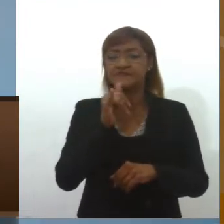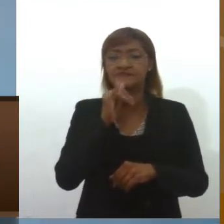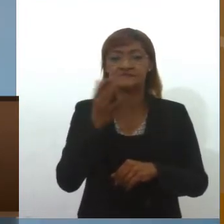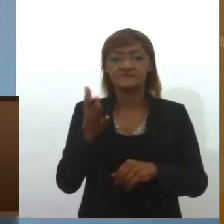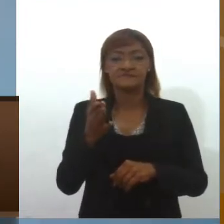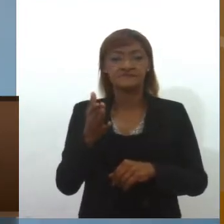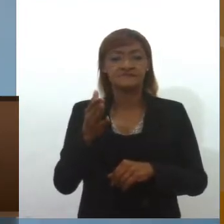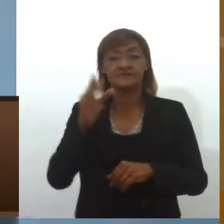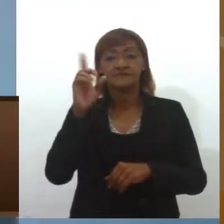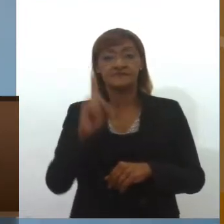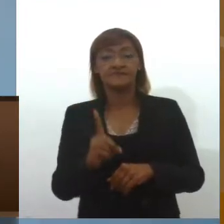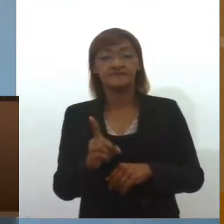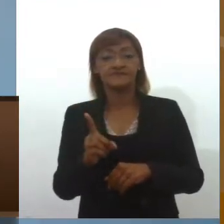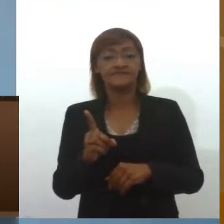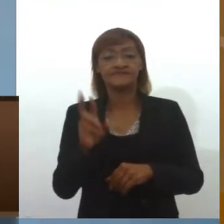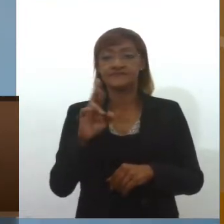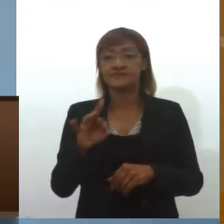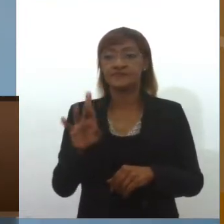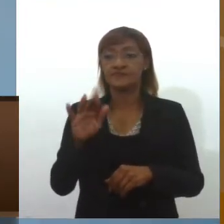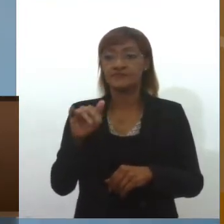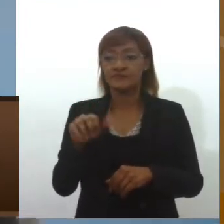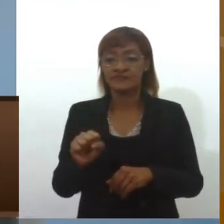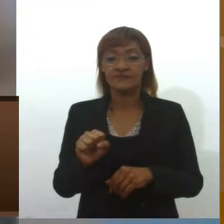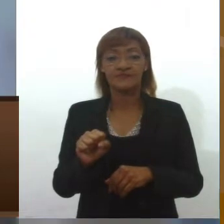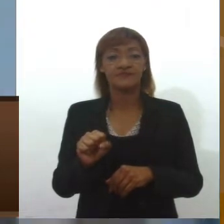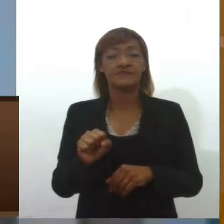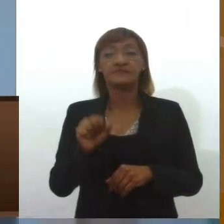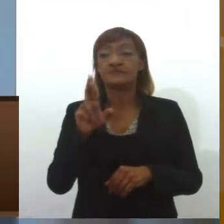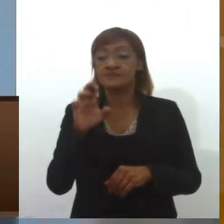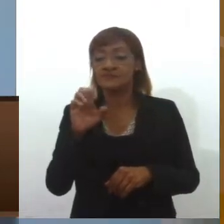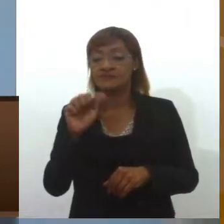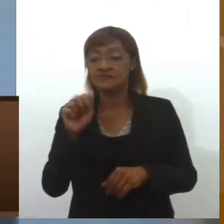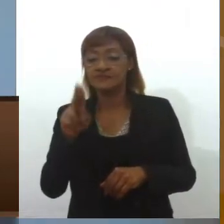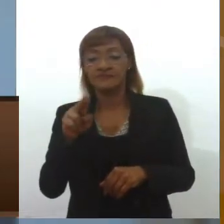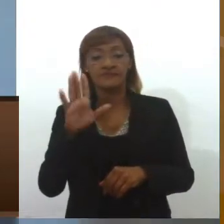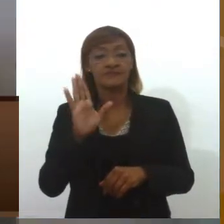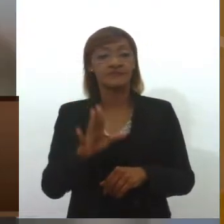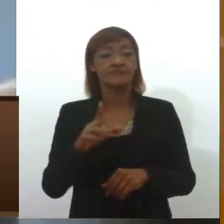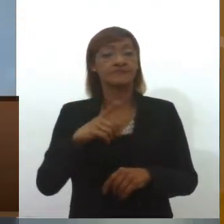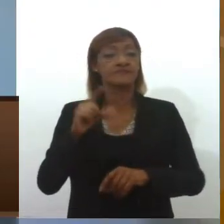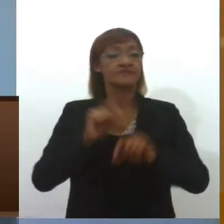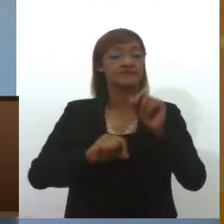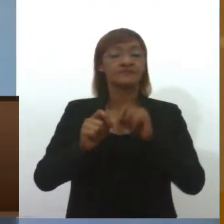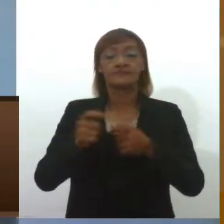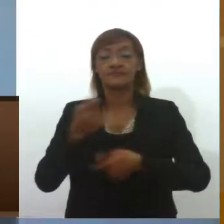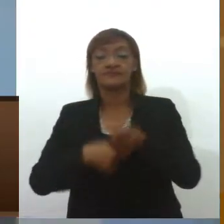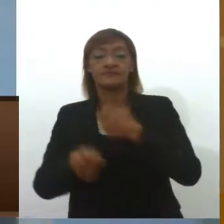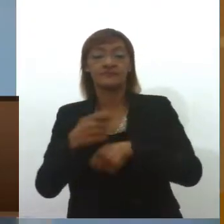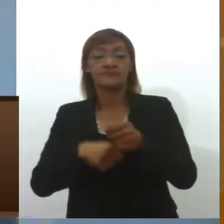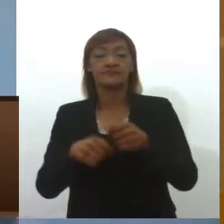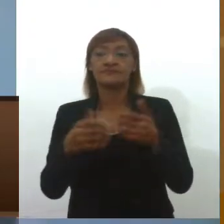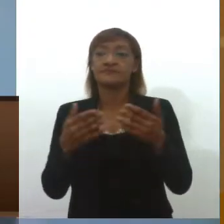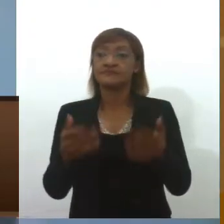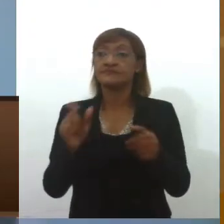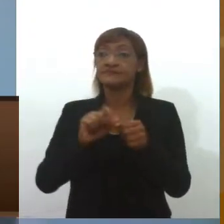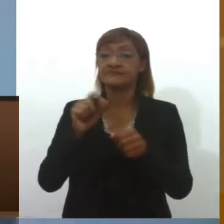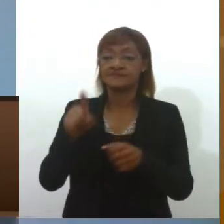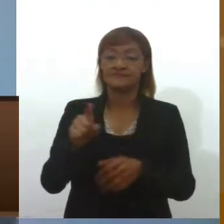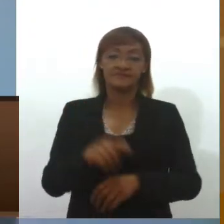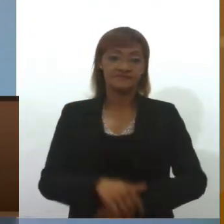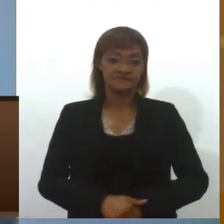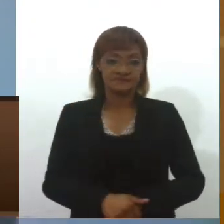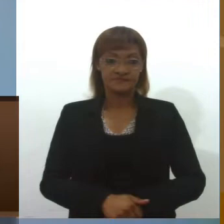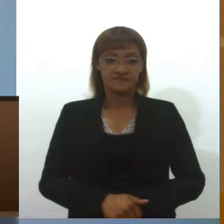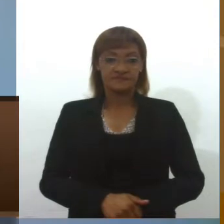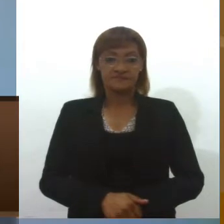entre outros efeitos. Então, ele fez o que entende-se a teoria econômica de que tem que fazer. Muito bem.